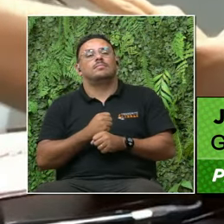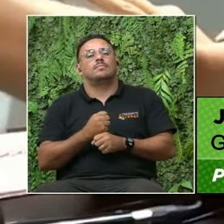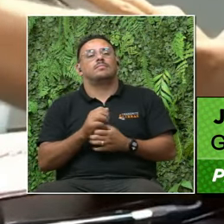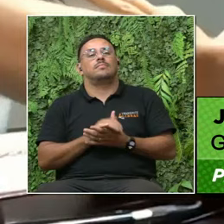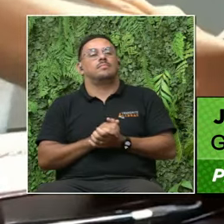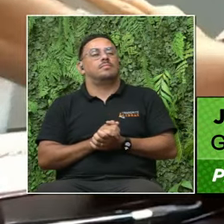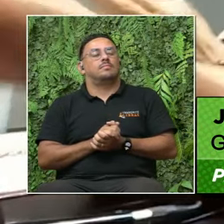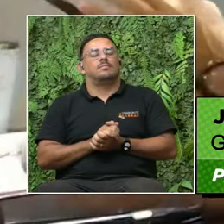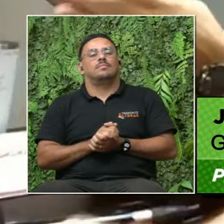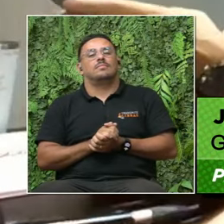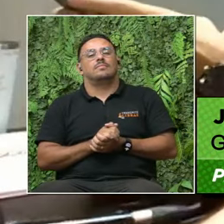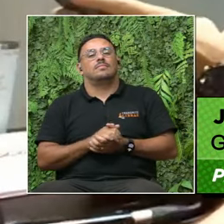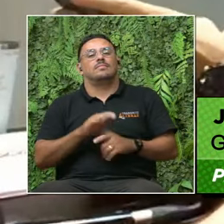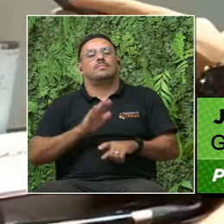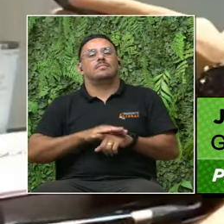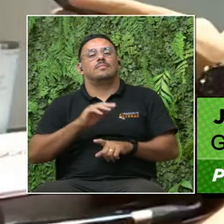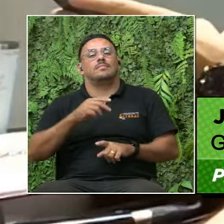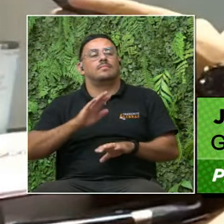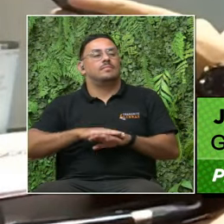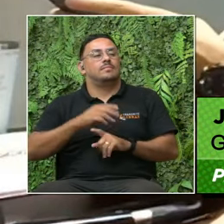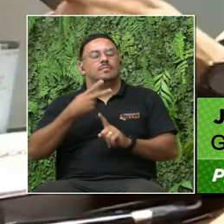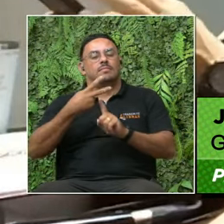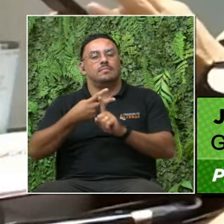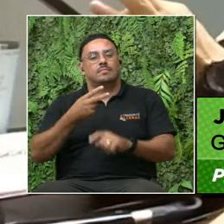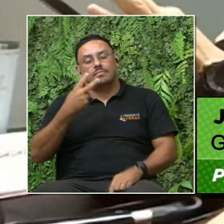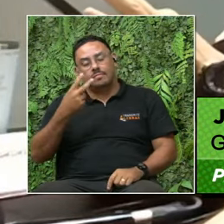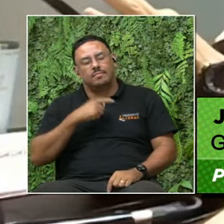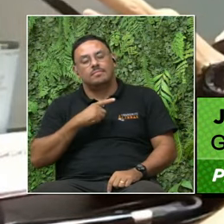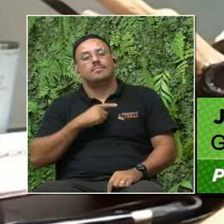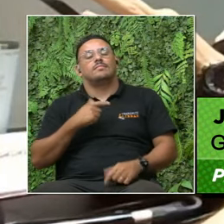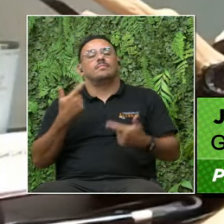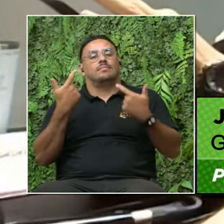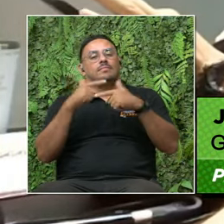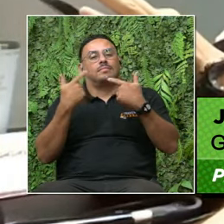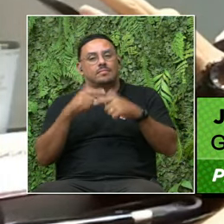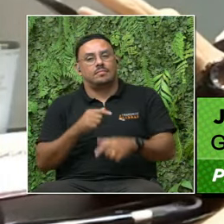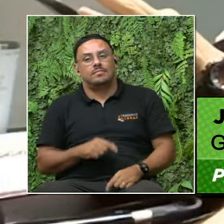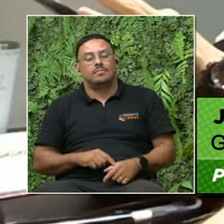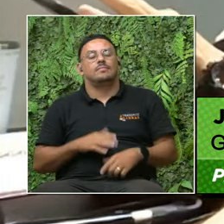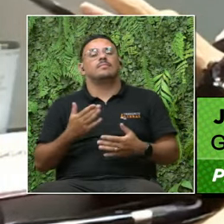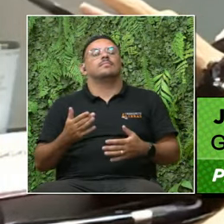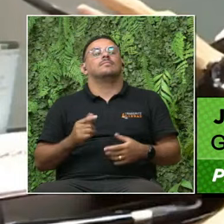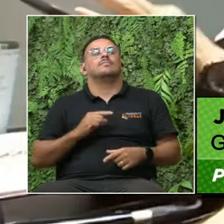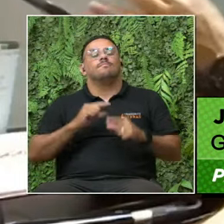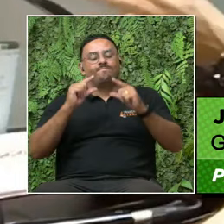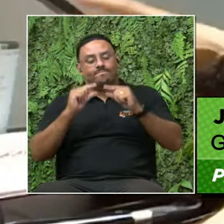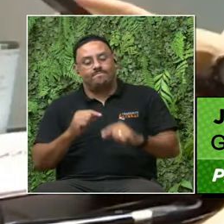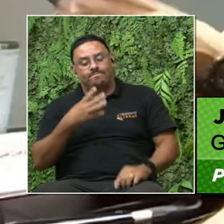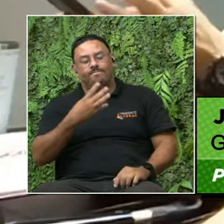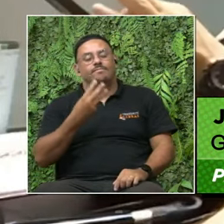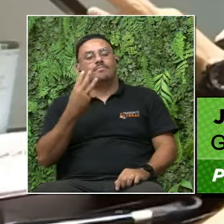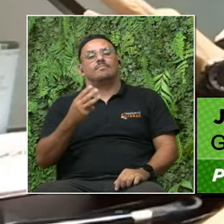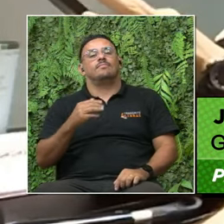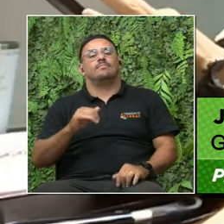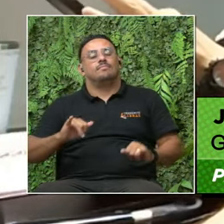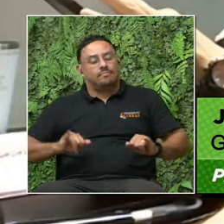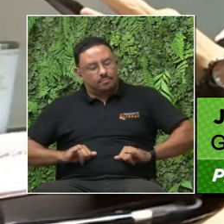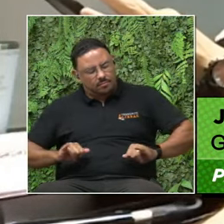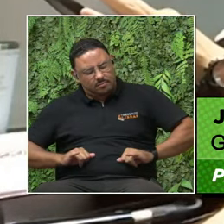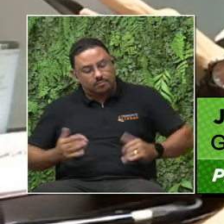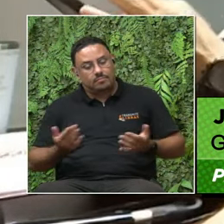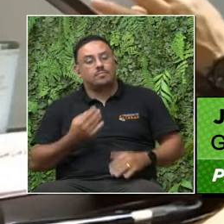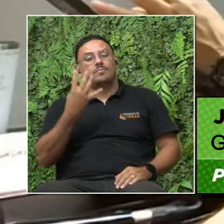não desculpa aumentei dois aí mas então vai te zoar depois mas no mínimo 43 anos você sofre com galo eu t